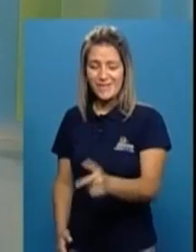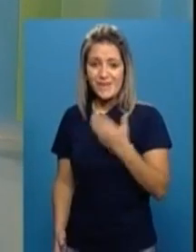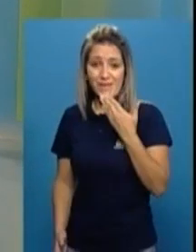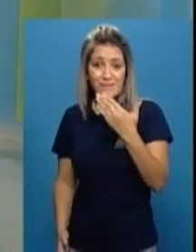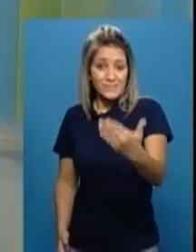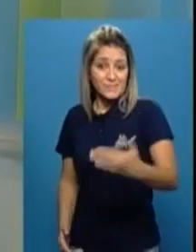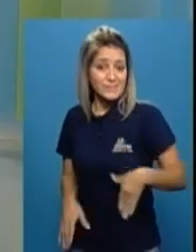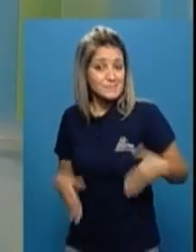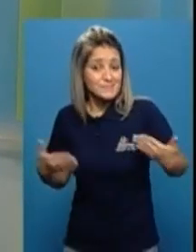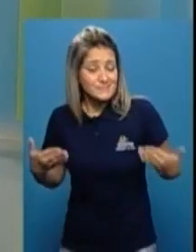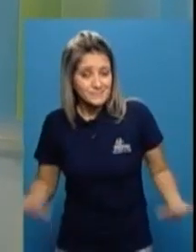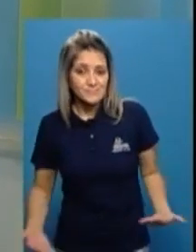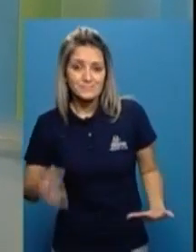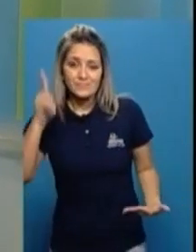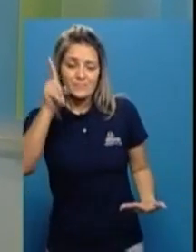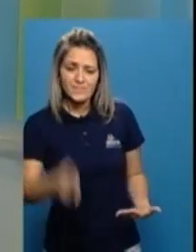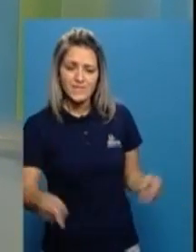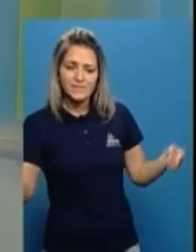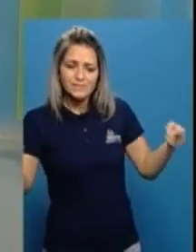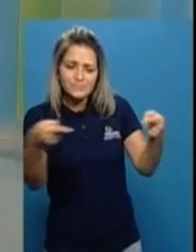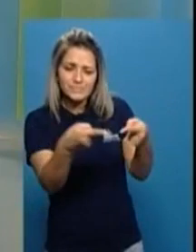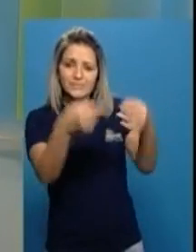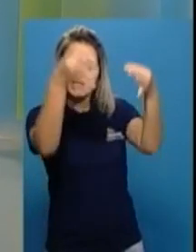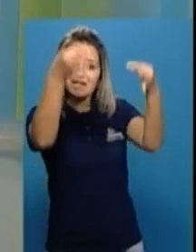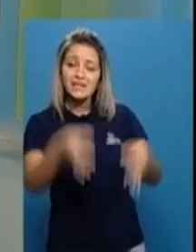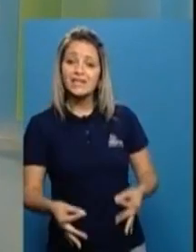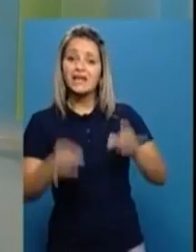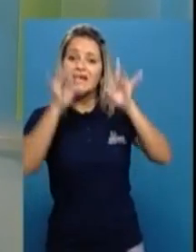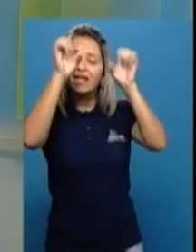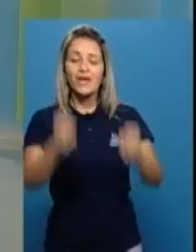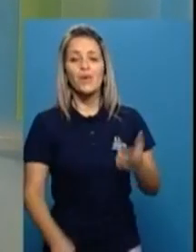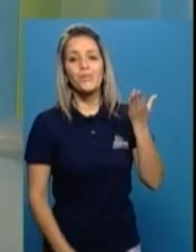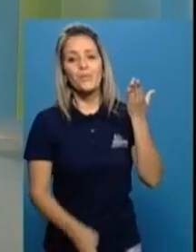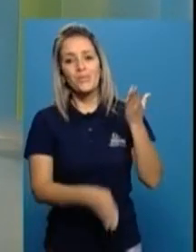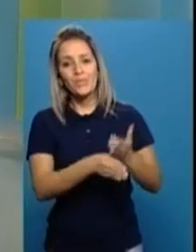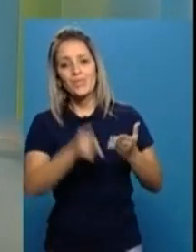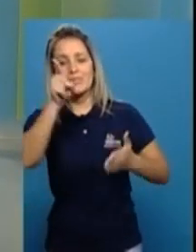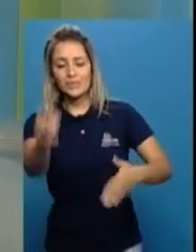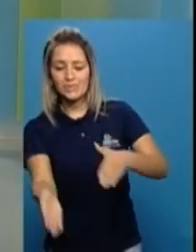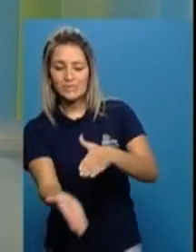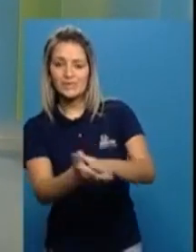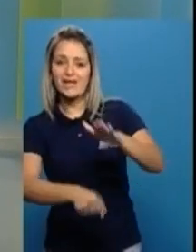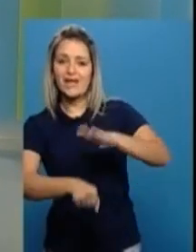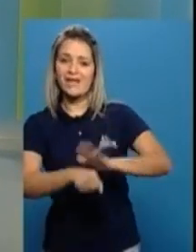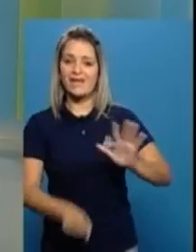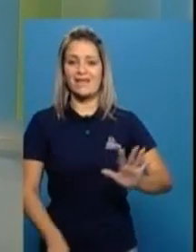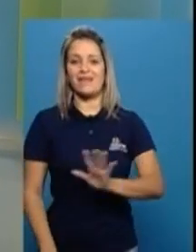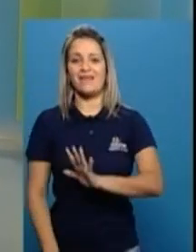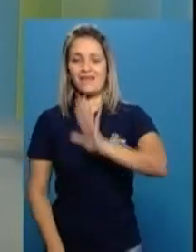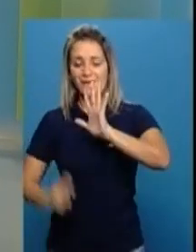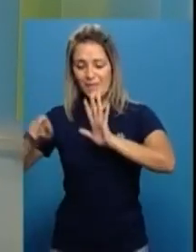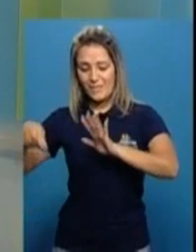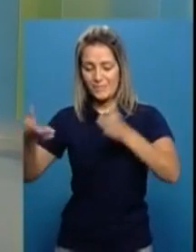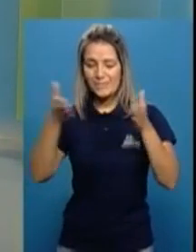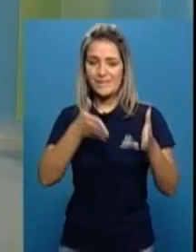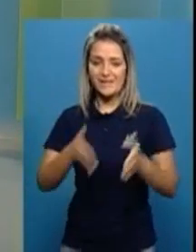seu próximo cliente. E aí acontece o encarecimento dos custos de produção e da